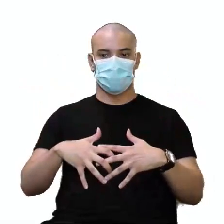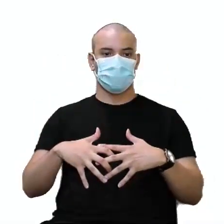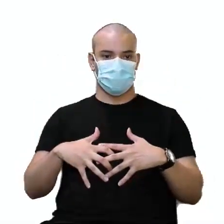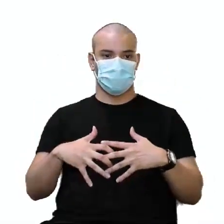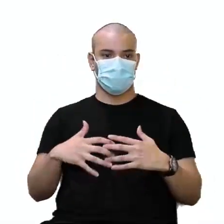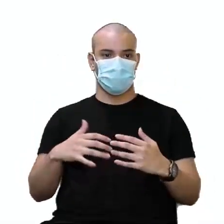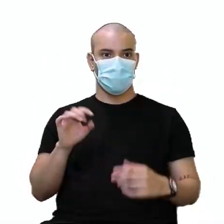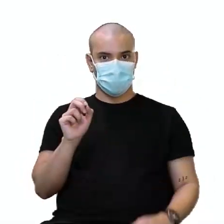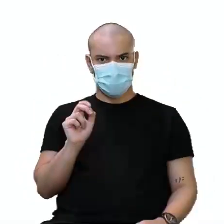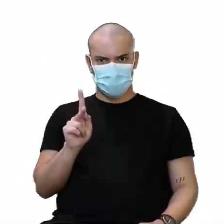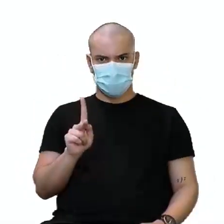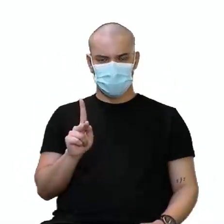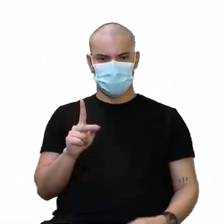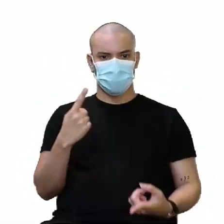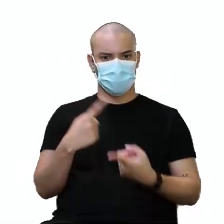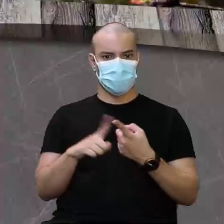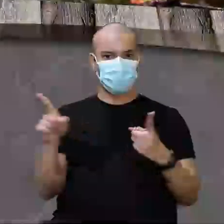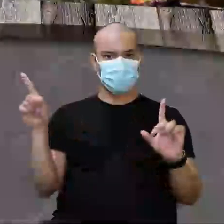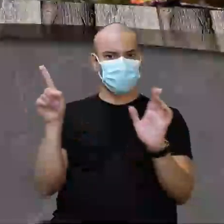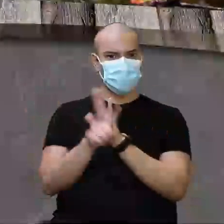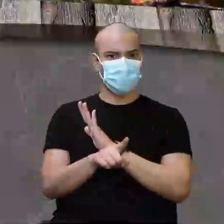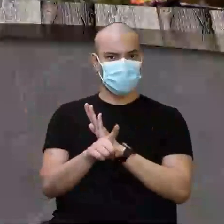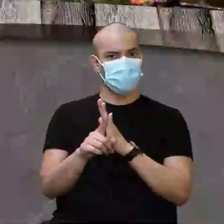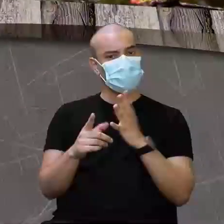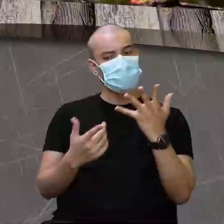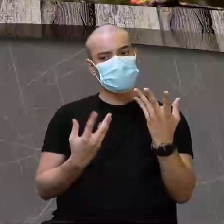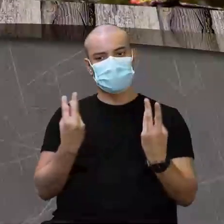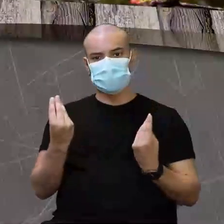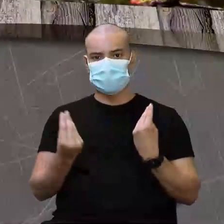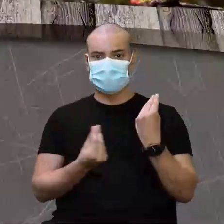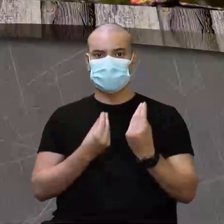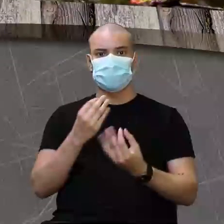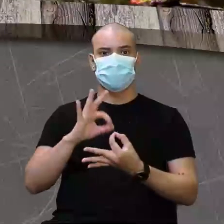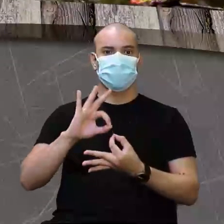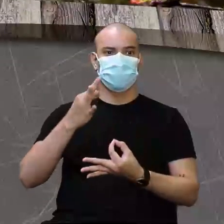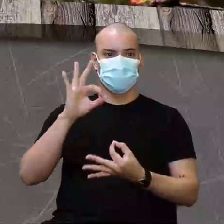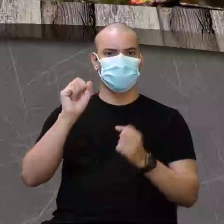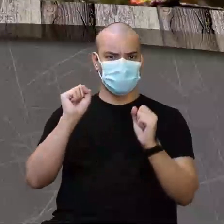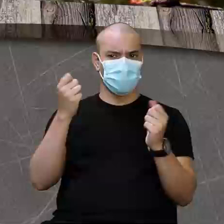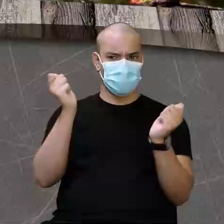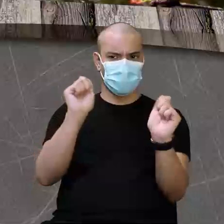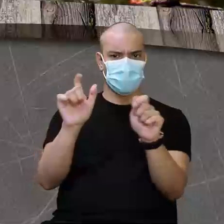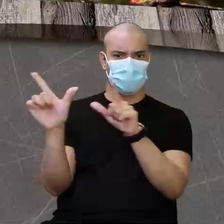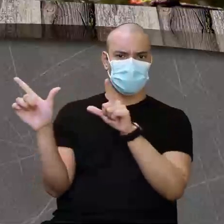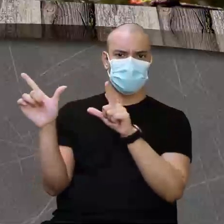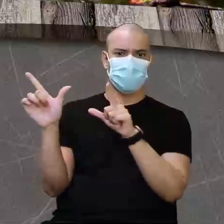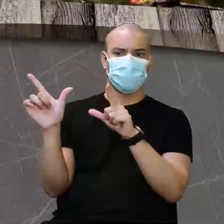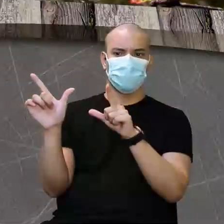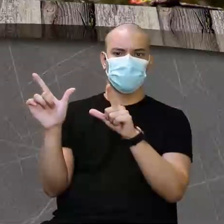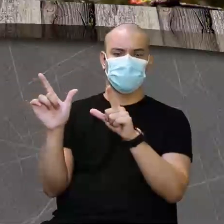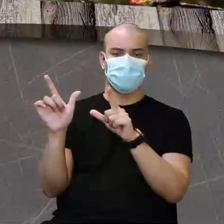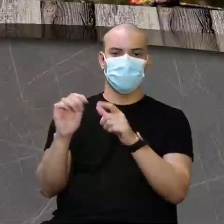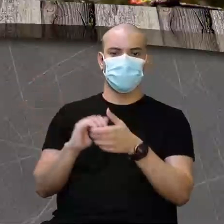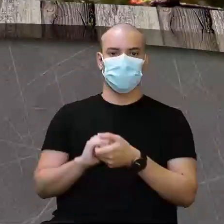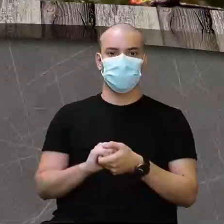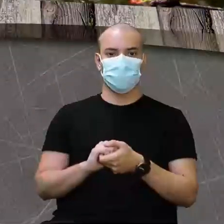maior. Ok, é uma questão até um pouquinho grande, pode deixar lá rapidinho para que os meninos consigam